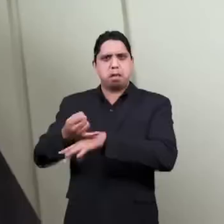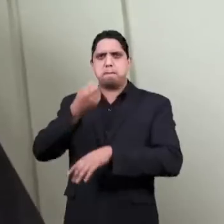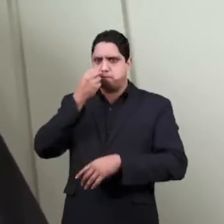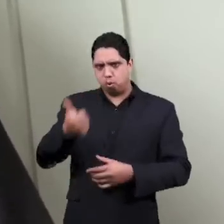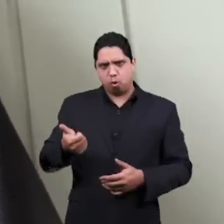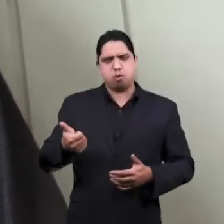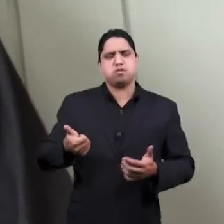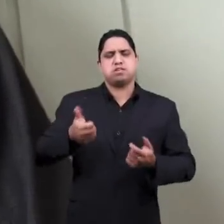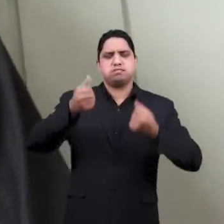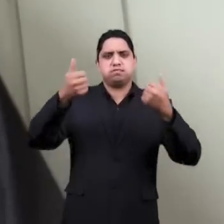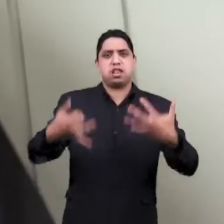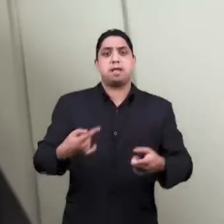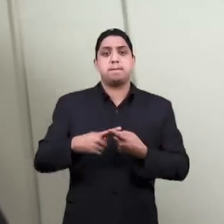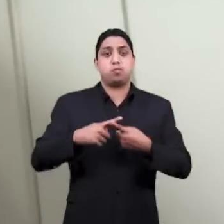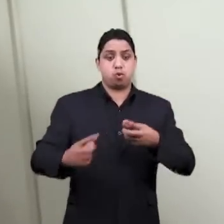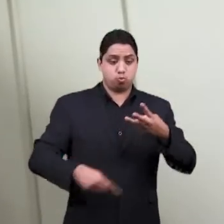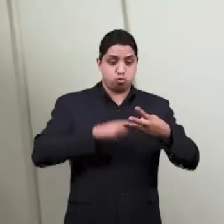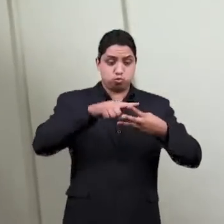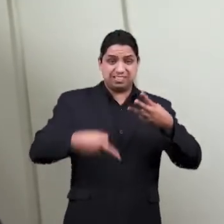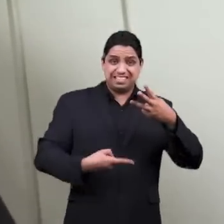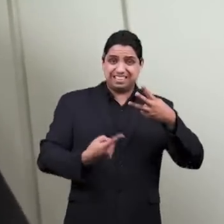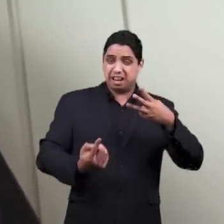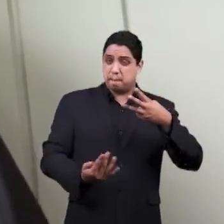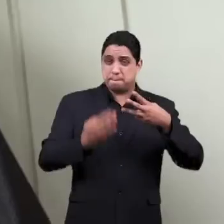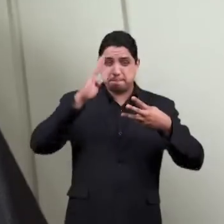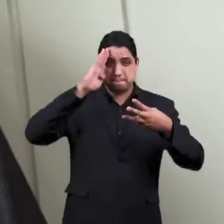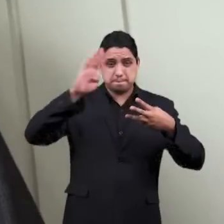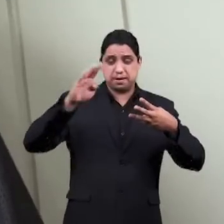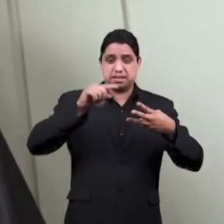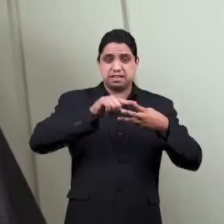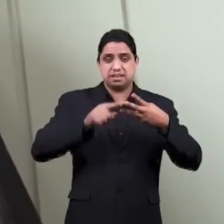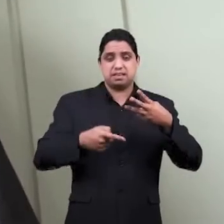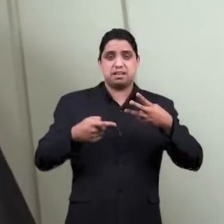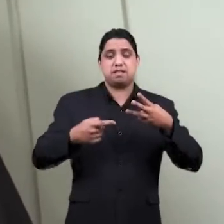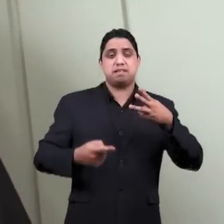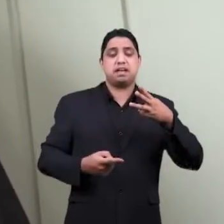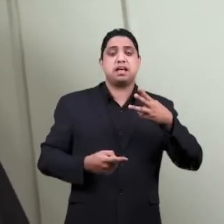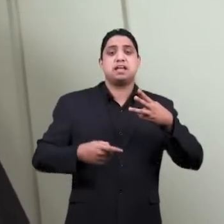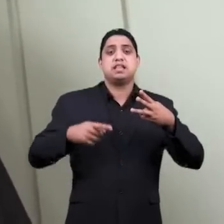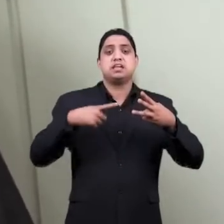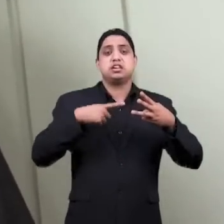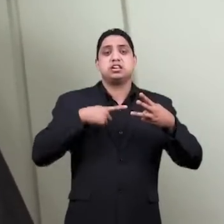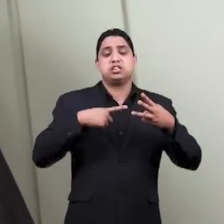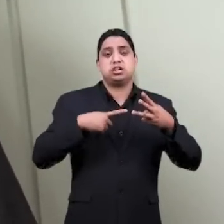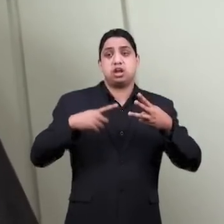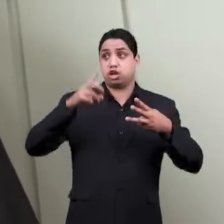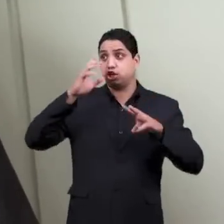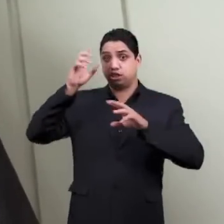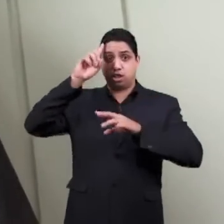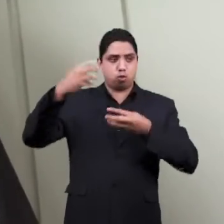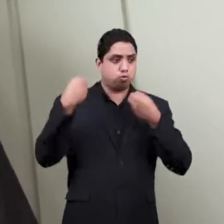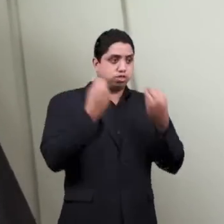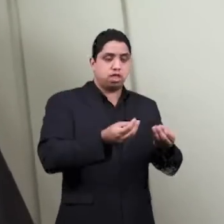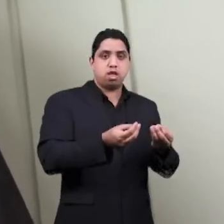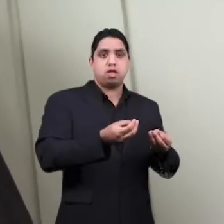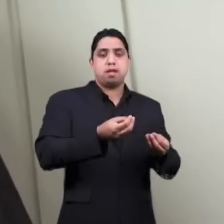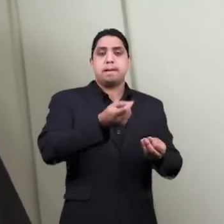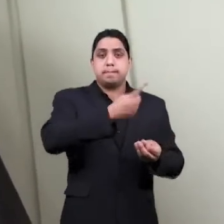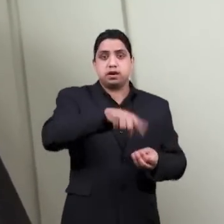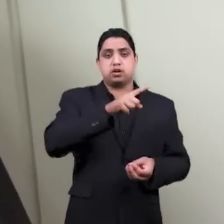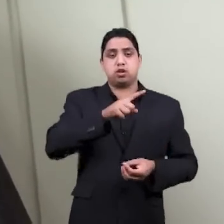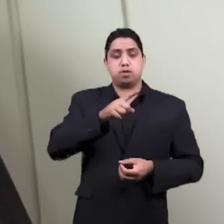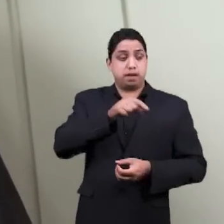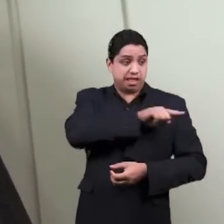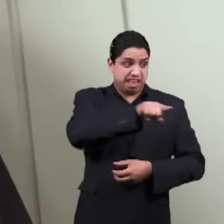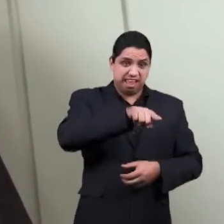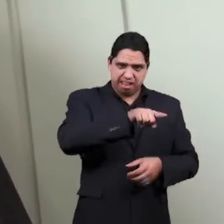isso, porque eram os 3 elementos fundamentais, recursos, né, que foram oferecidos por Deus para